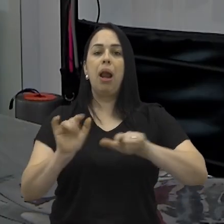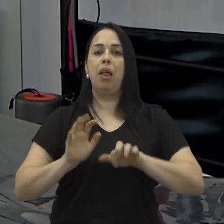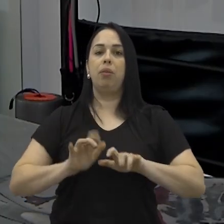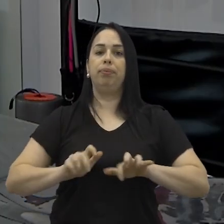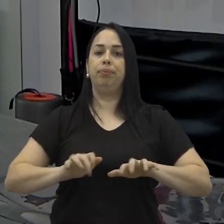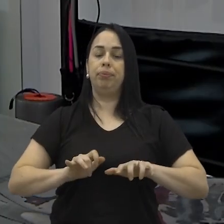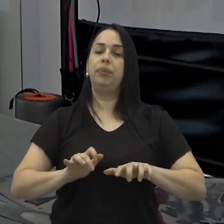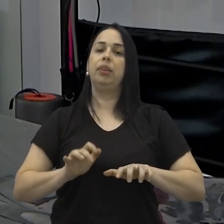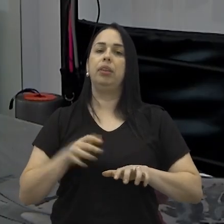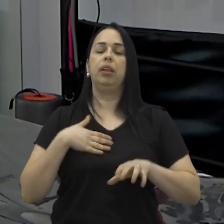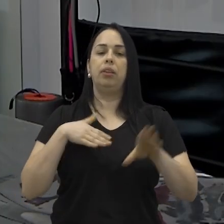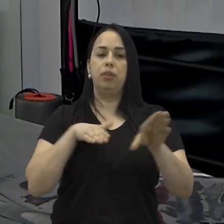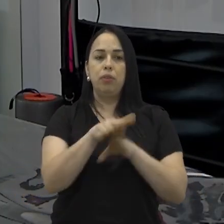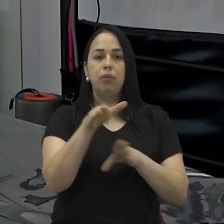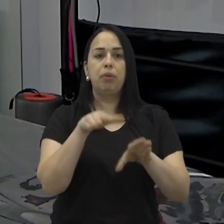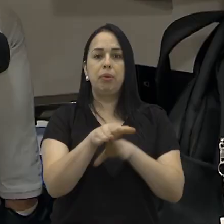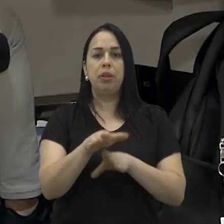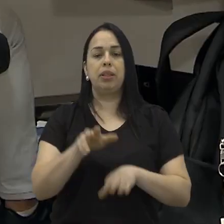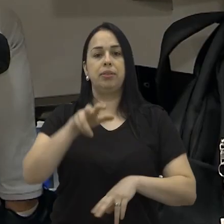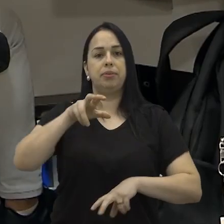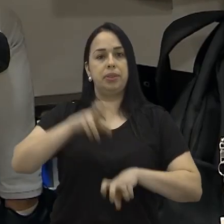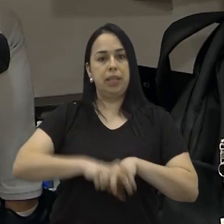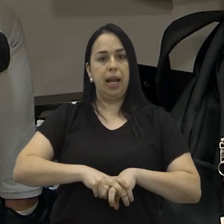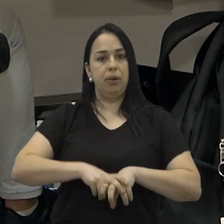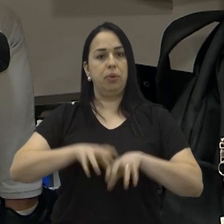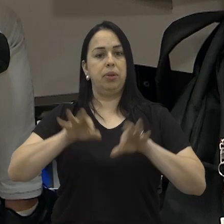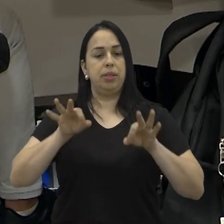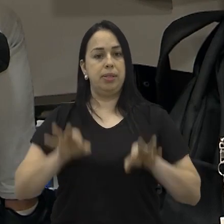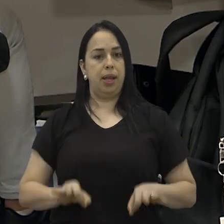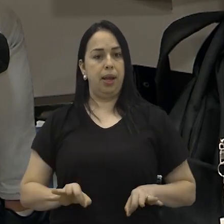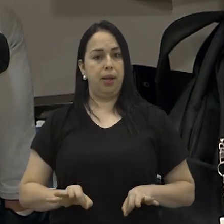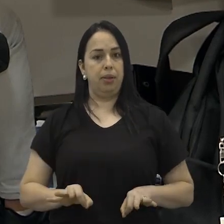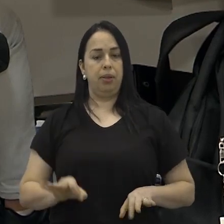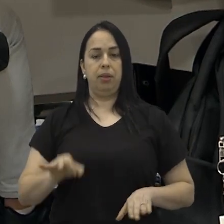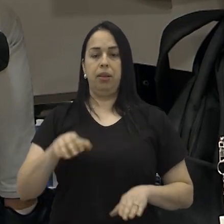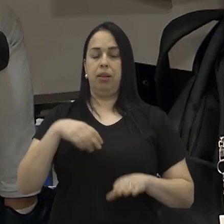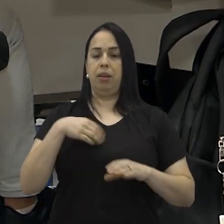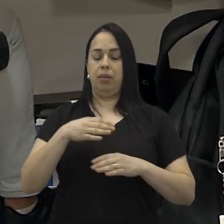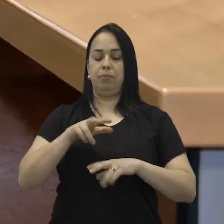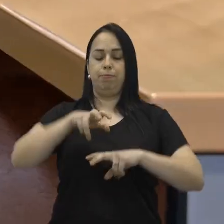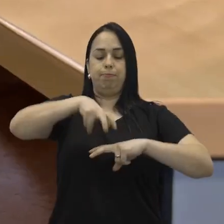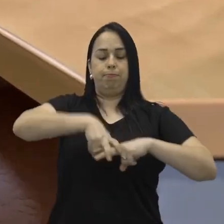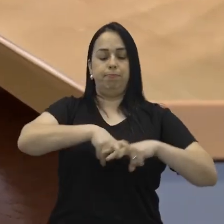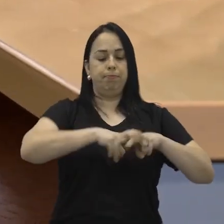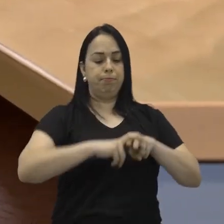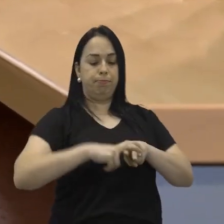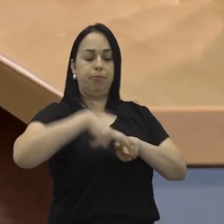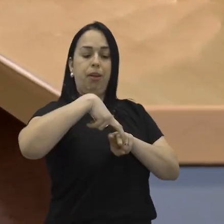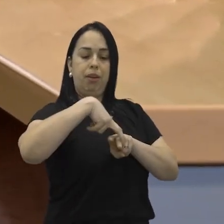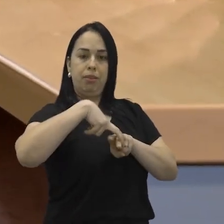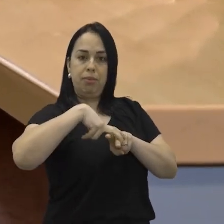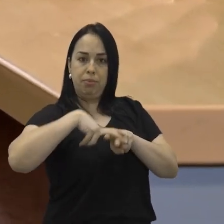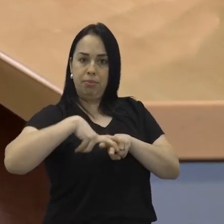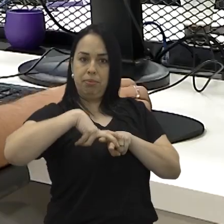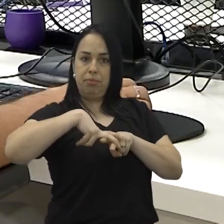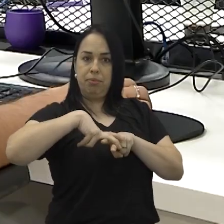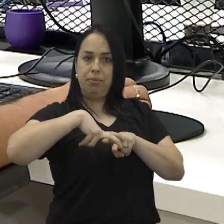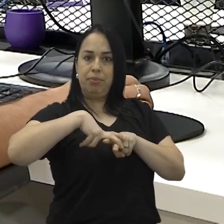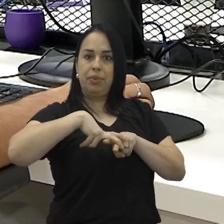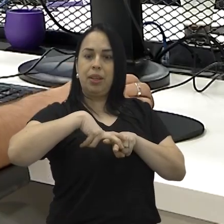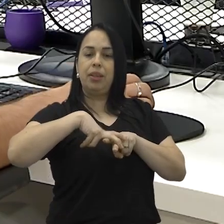vai sempre orientar que a pessoa busque sentar na cadeira como um todo, fazer o apoio da coluna, que a cadeira sempre